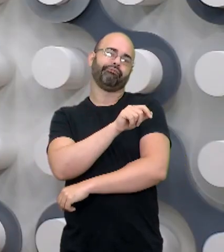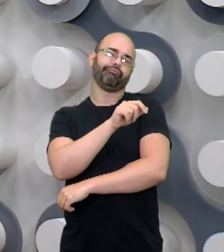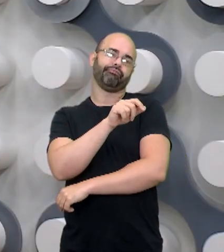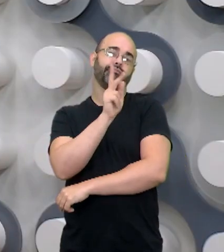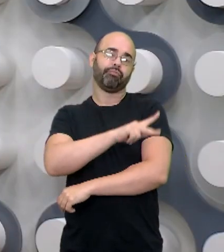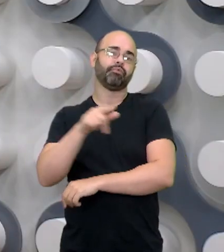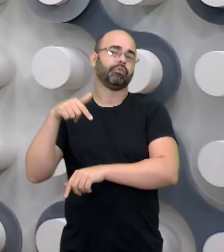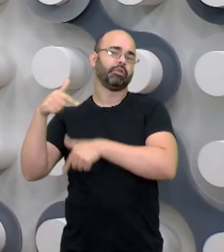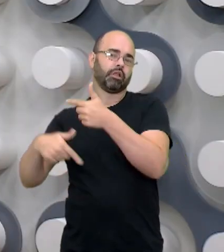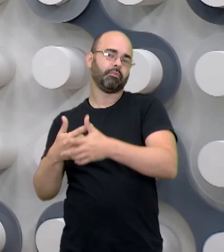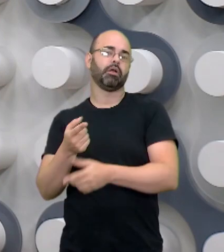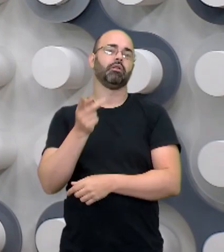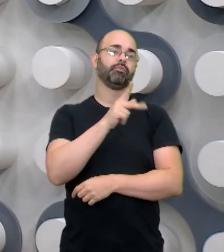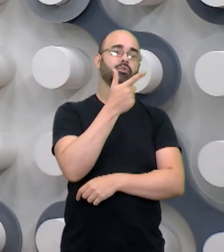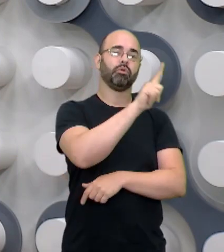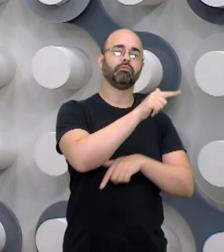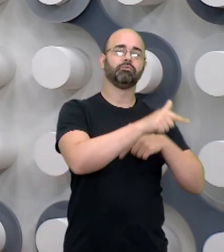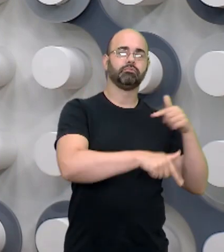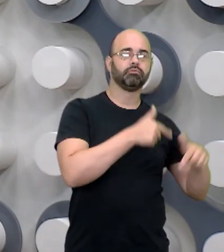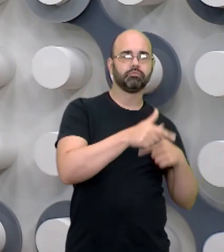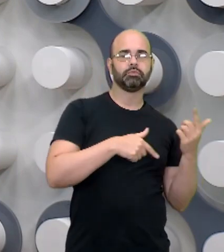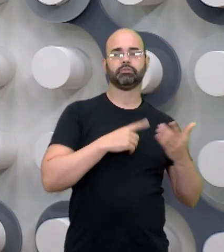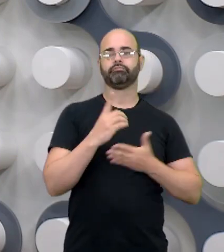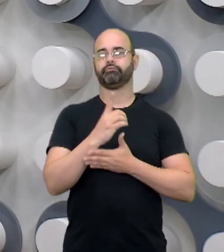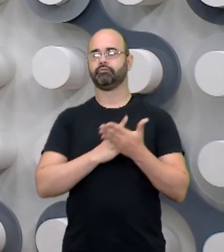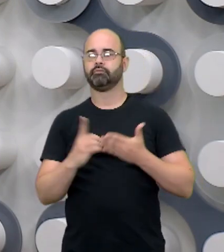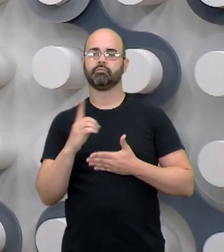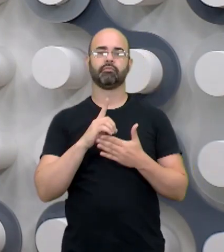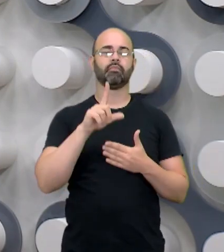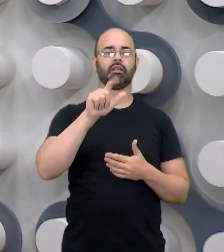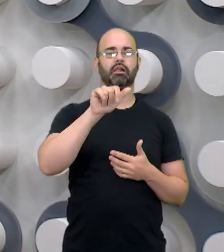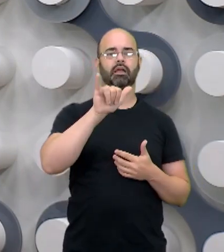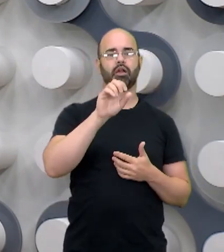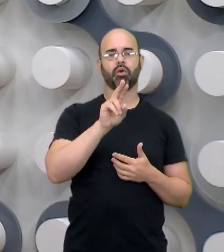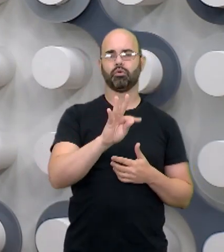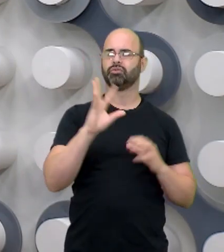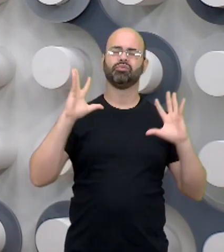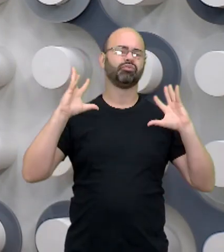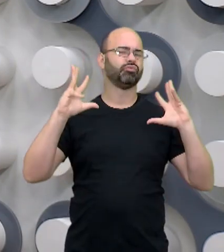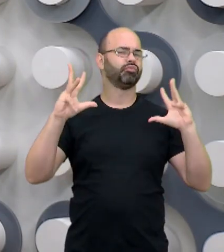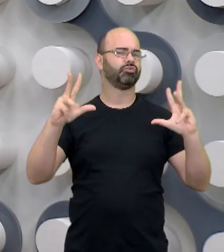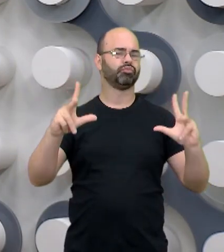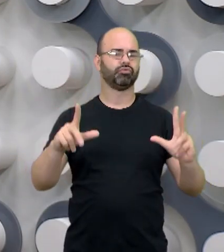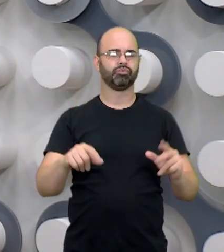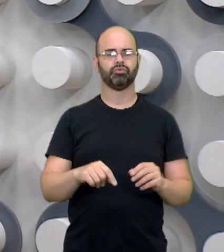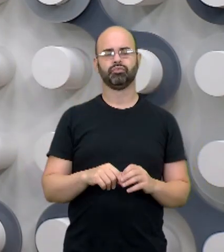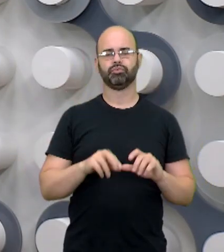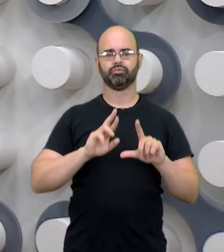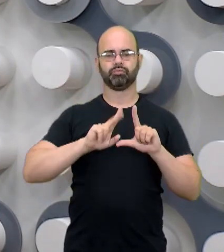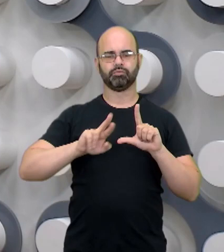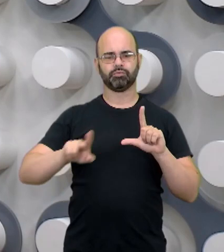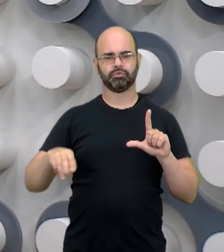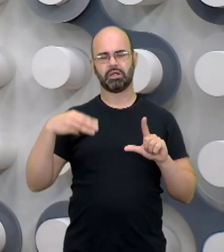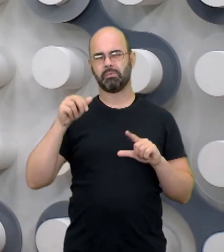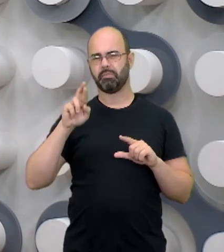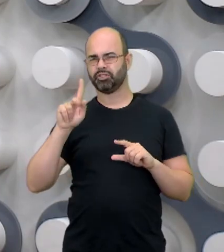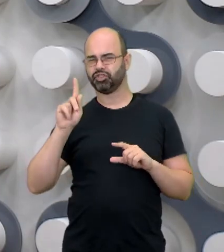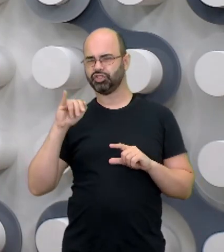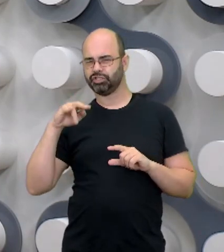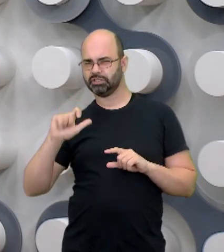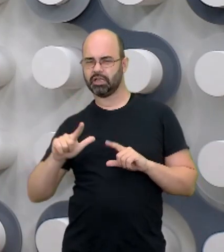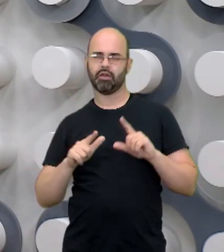sobre arte, sobre layout, design com o professor Jocélio. Com você eu estou aprendendo muito mídia marginal, mídia